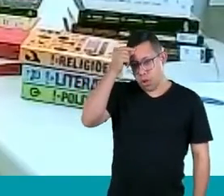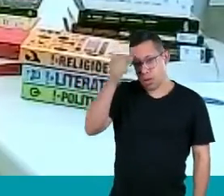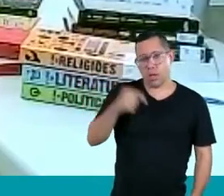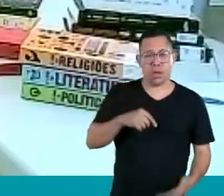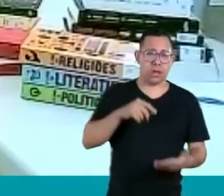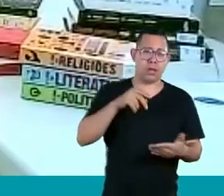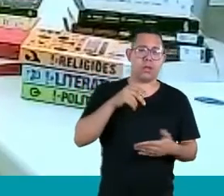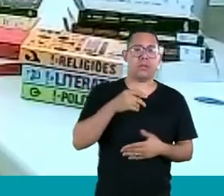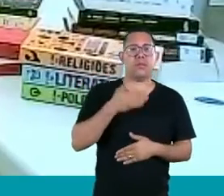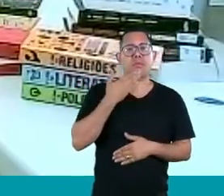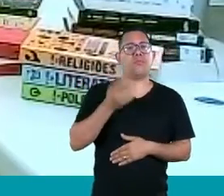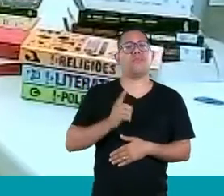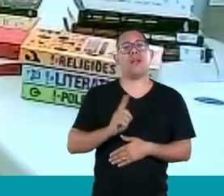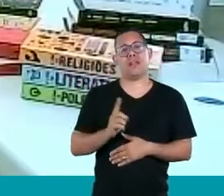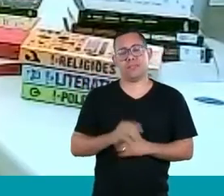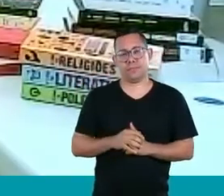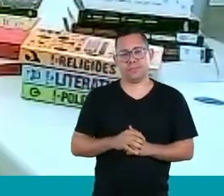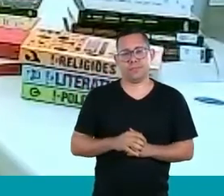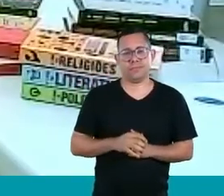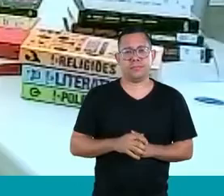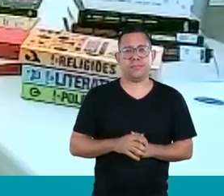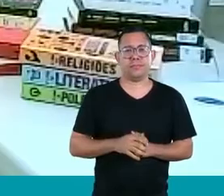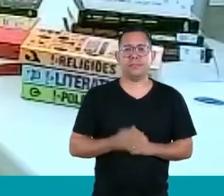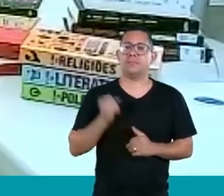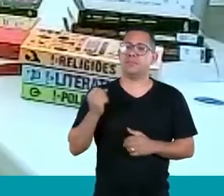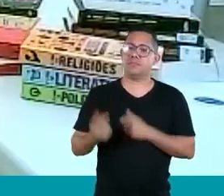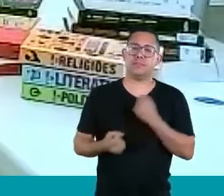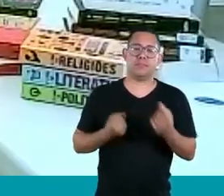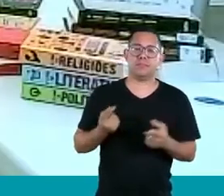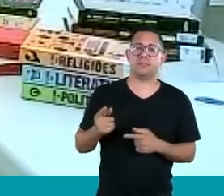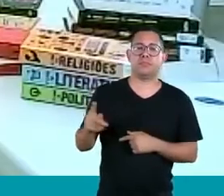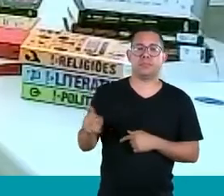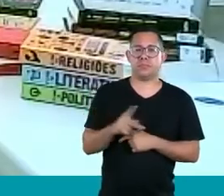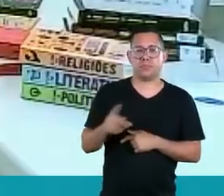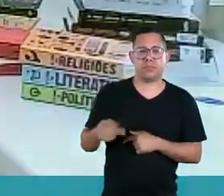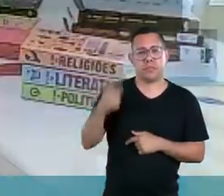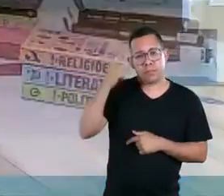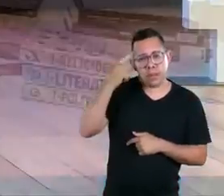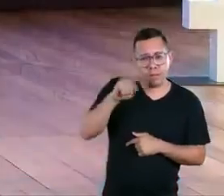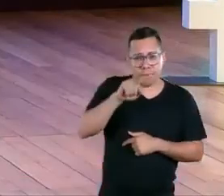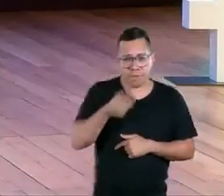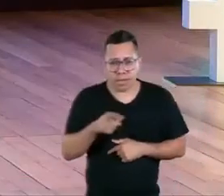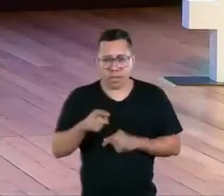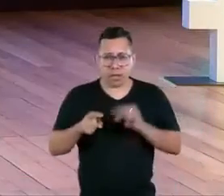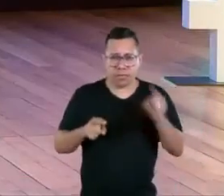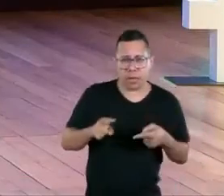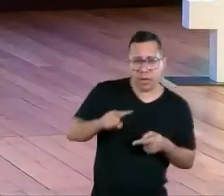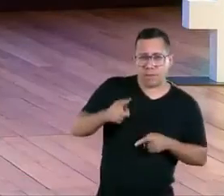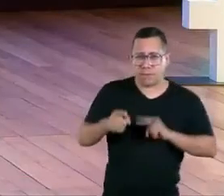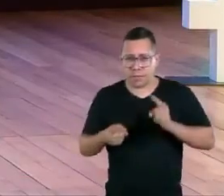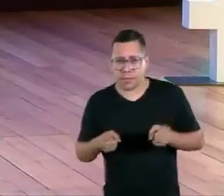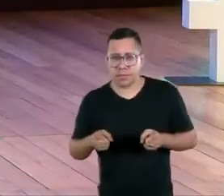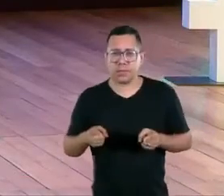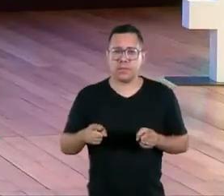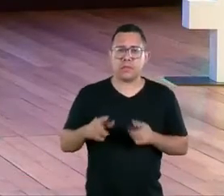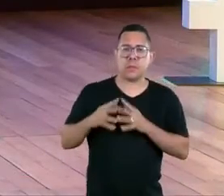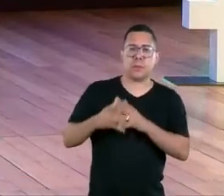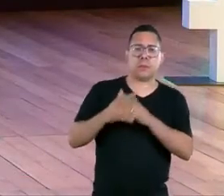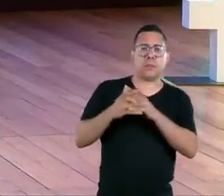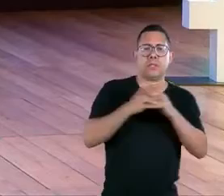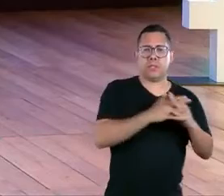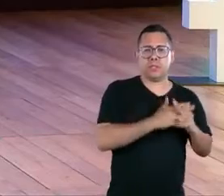texto assim. Alguns professores de língua portuguesa se preocuparão com as vírgulas mal usadas, com as ideias confusas